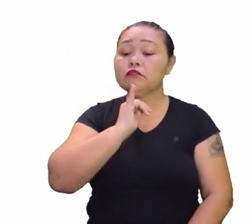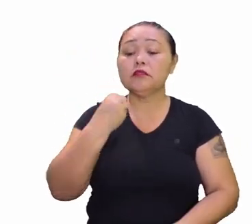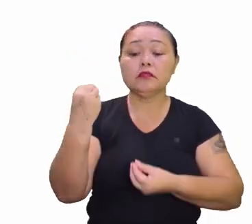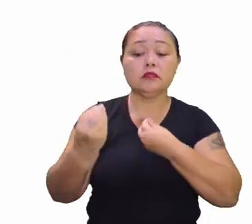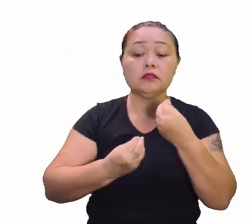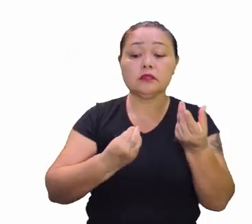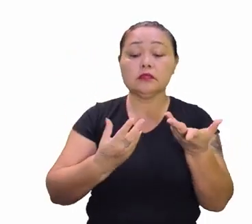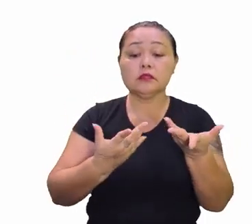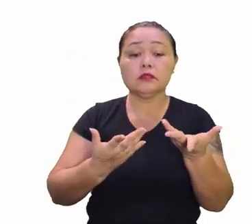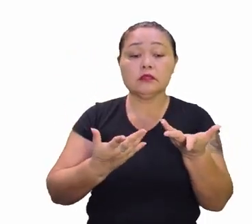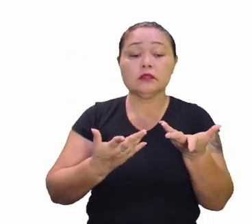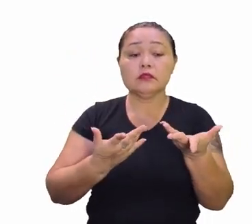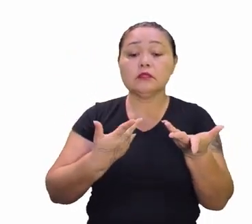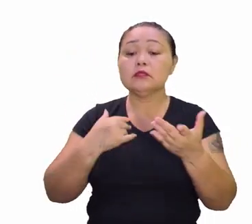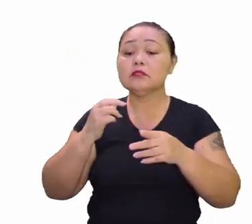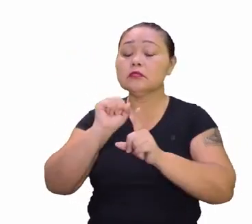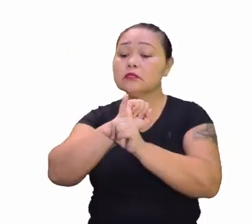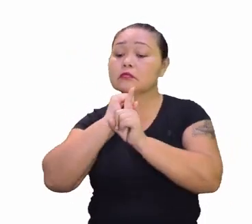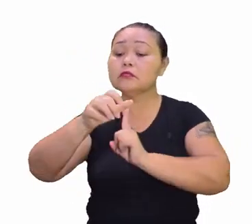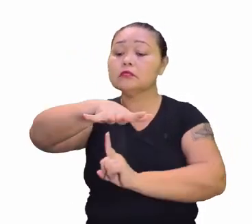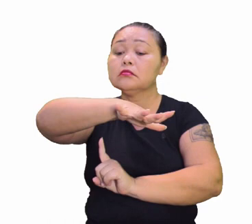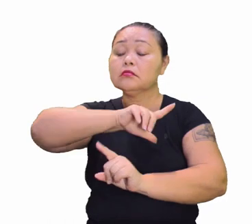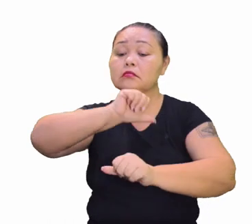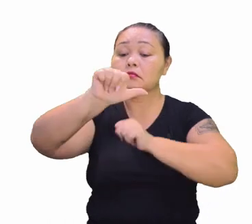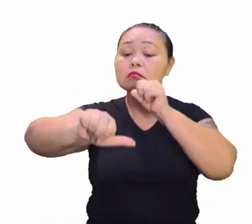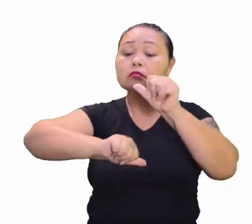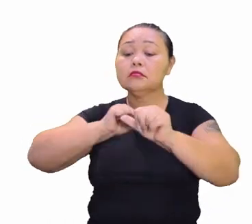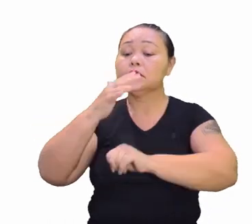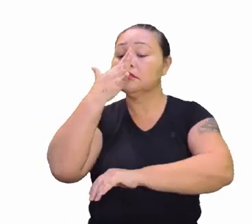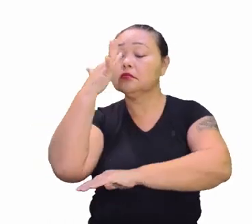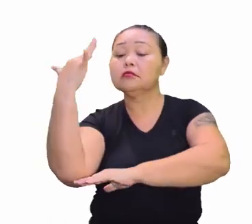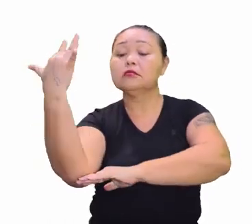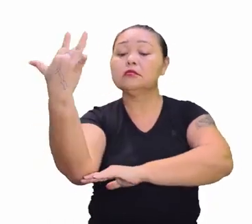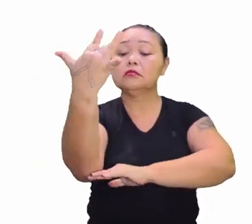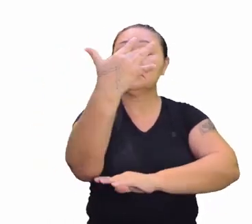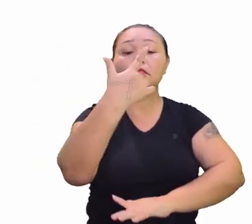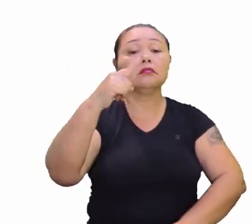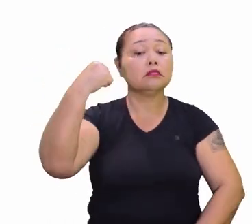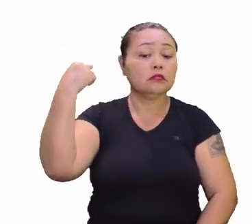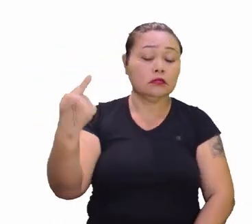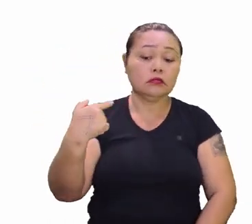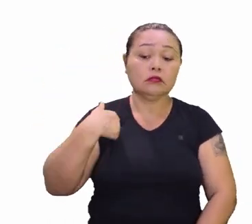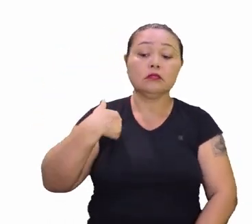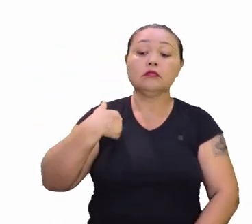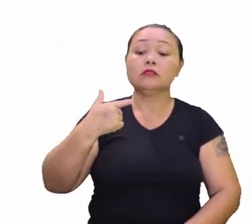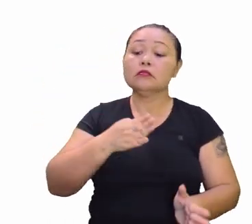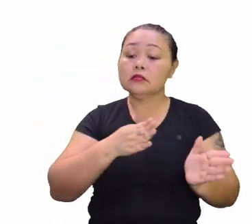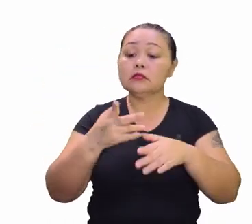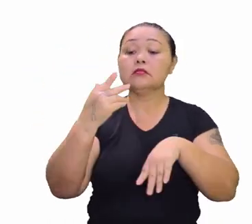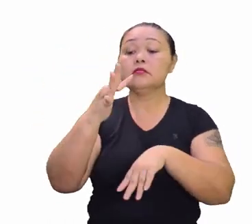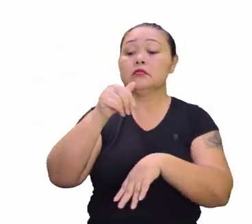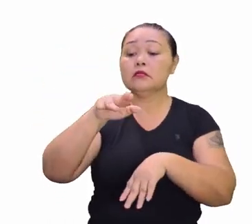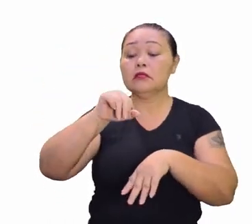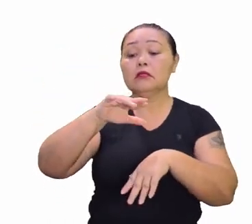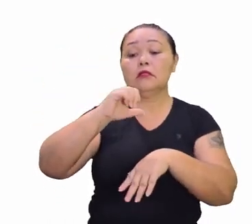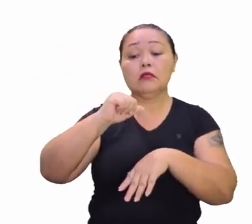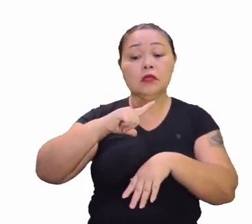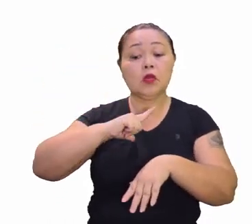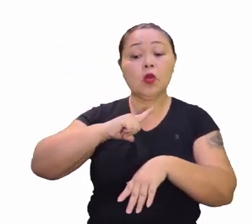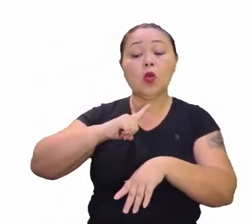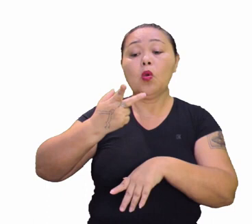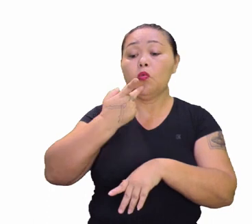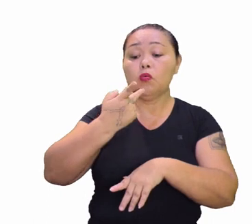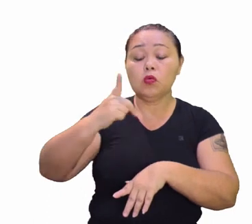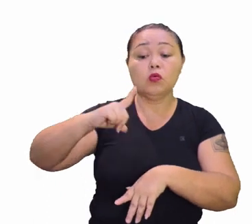de como pode ser, essa sociedade pode transformar essa paisagem nessa geografia física, que o